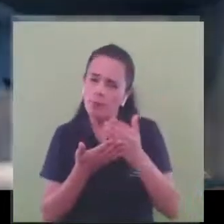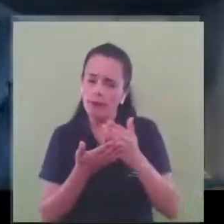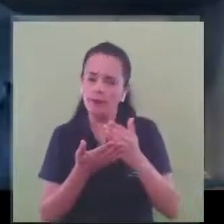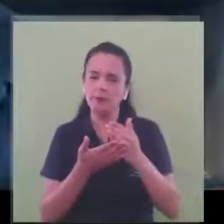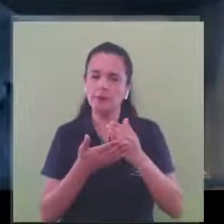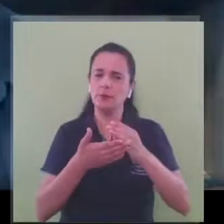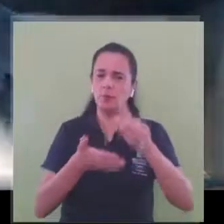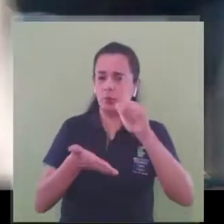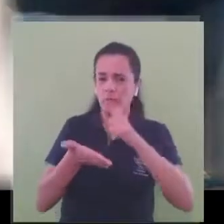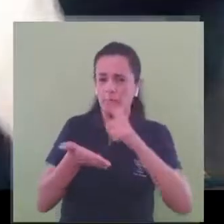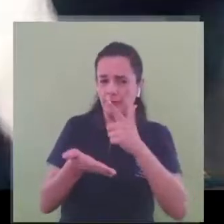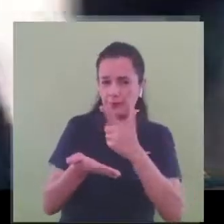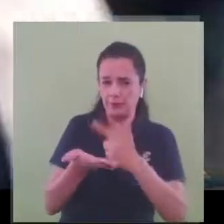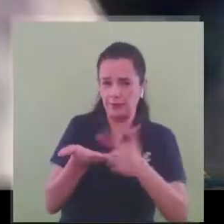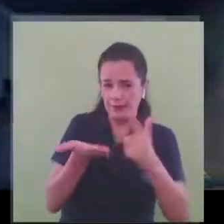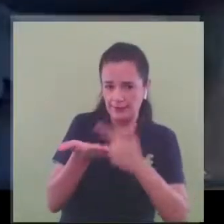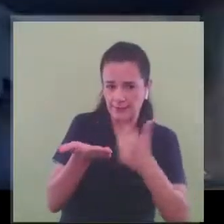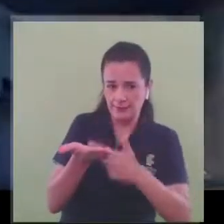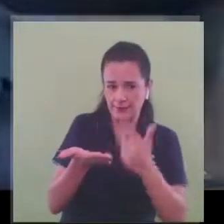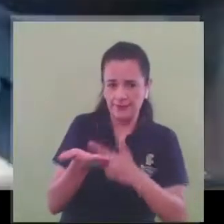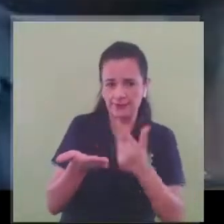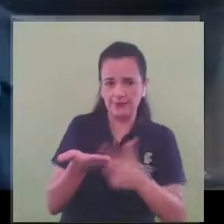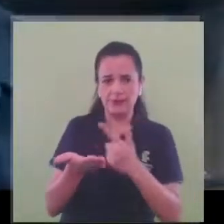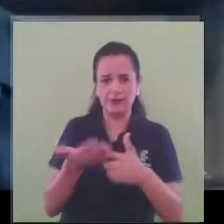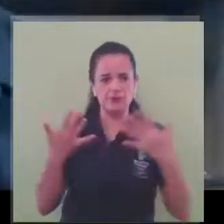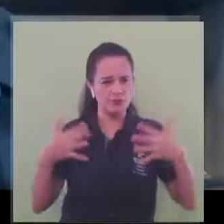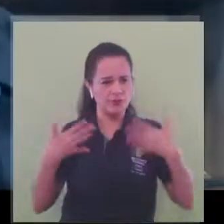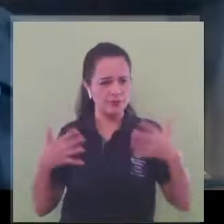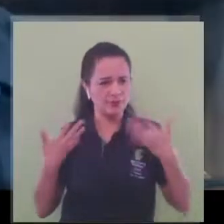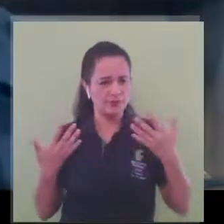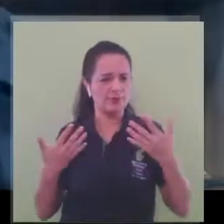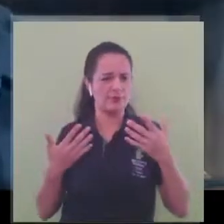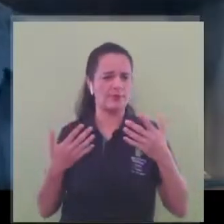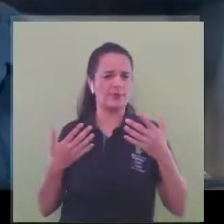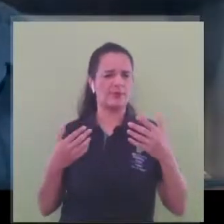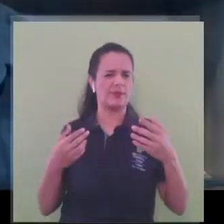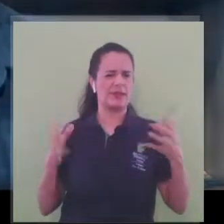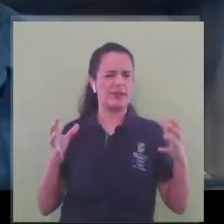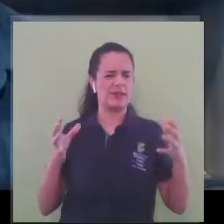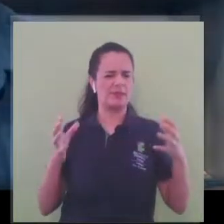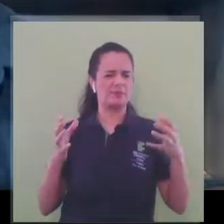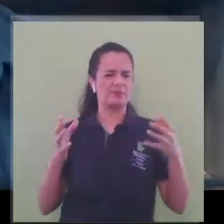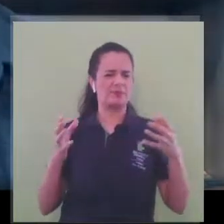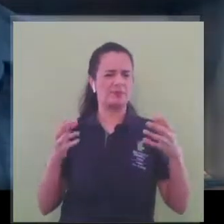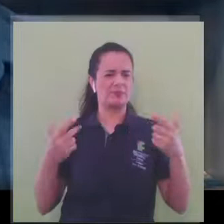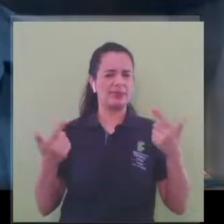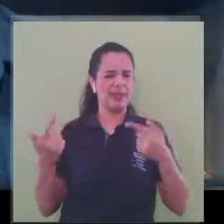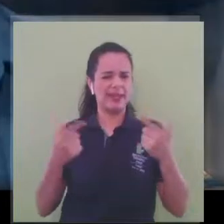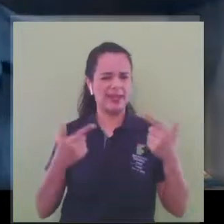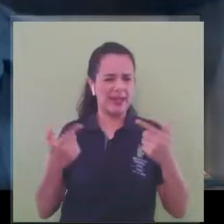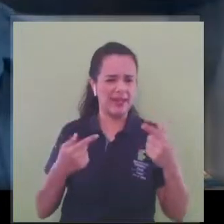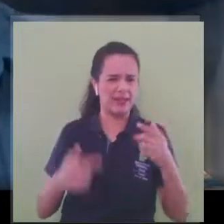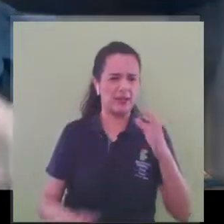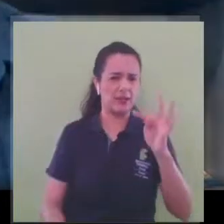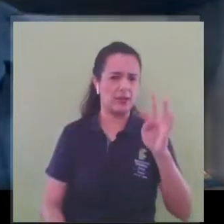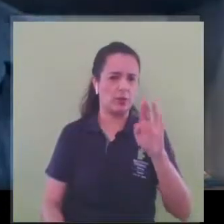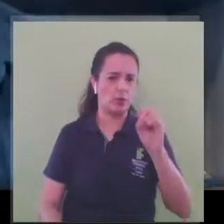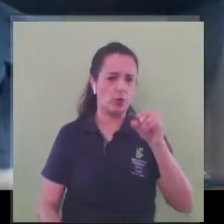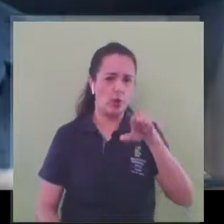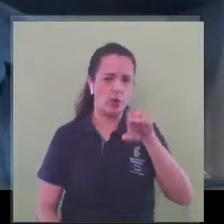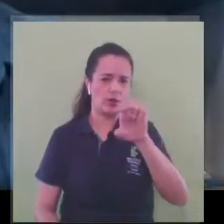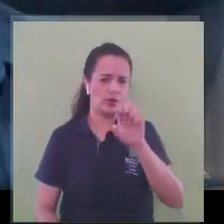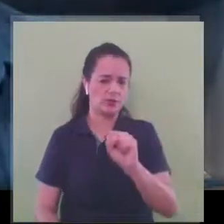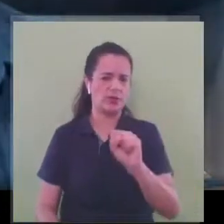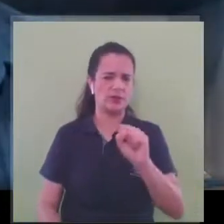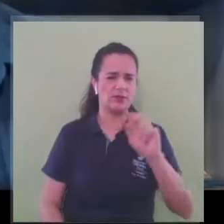Harry Potter, Game of Thrones, Guerra dos Tronos, né? Eragon, O